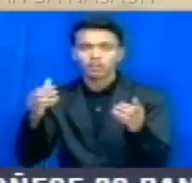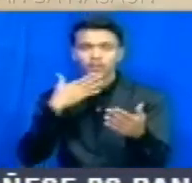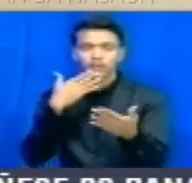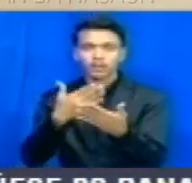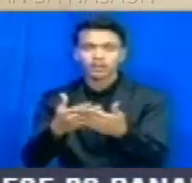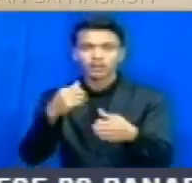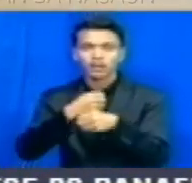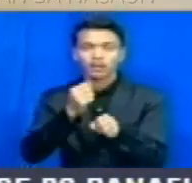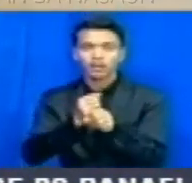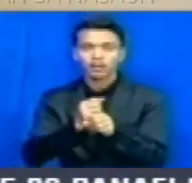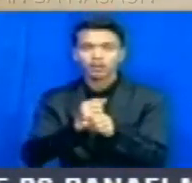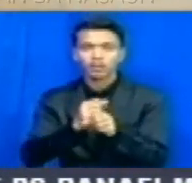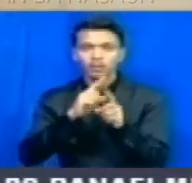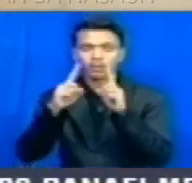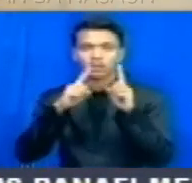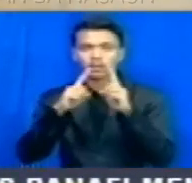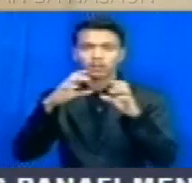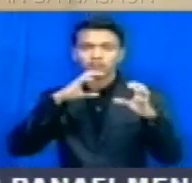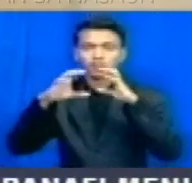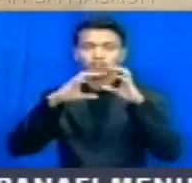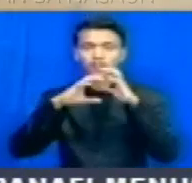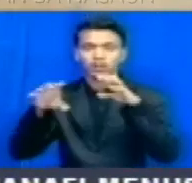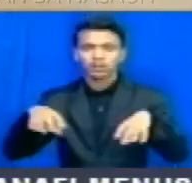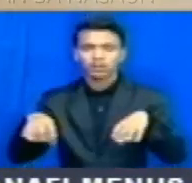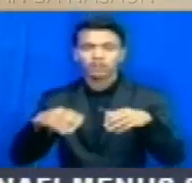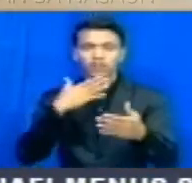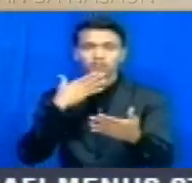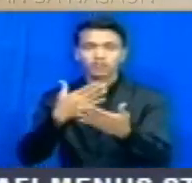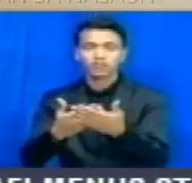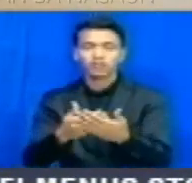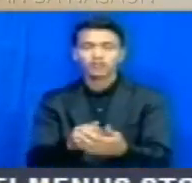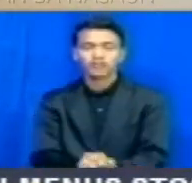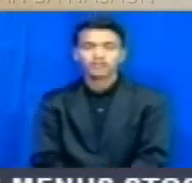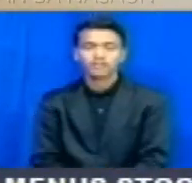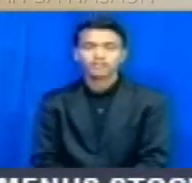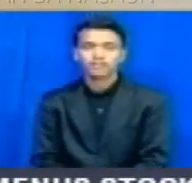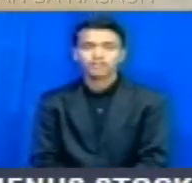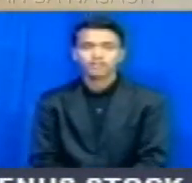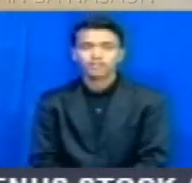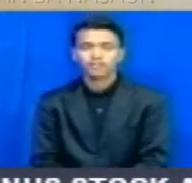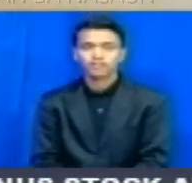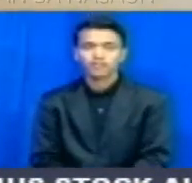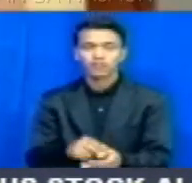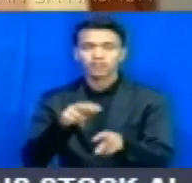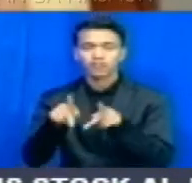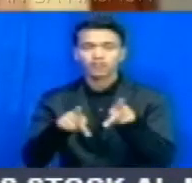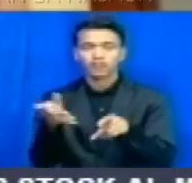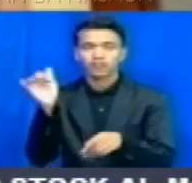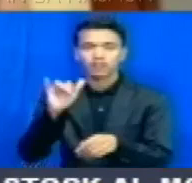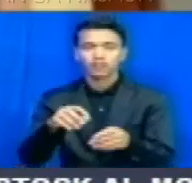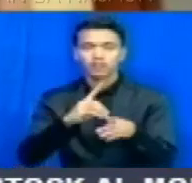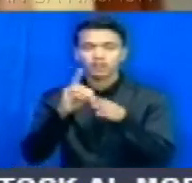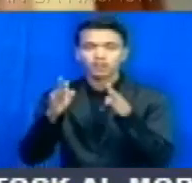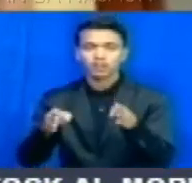halu coordinação, halu comunicação, serviciu de agmos, o liderança comunitară zira, o intercomunitară de mare.